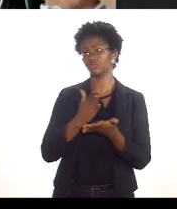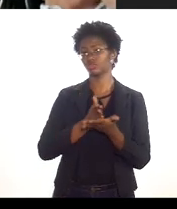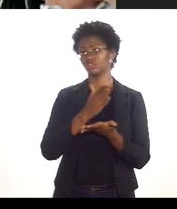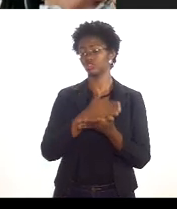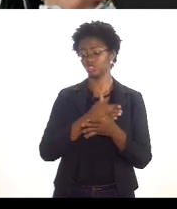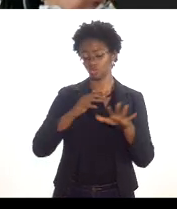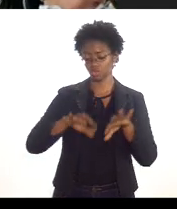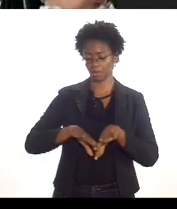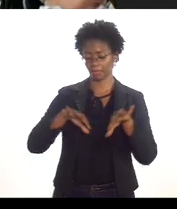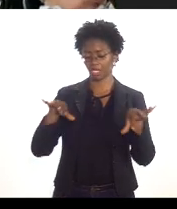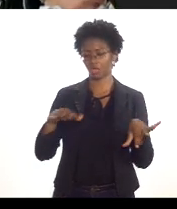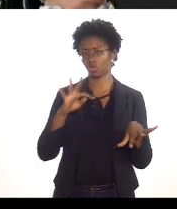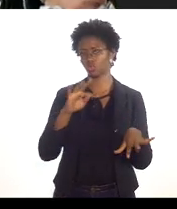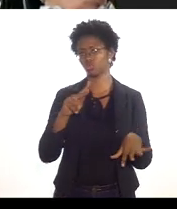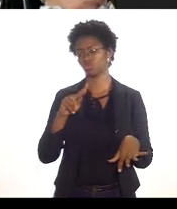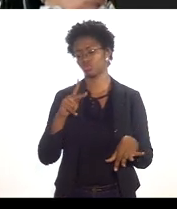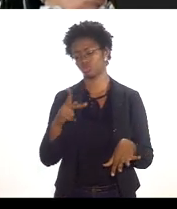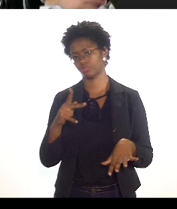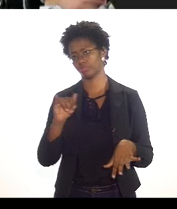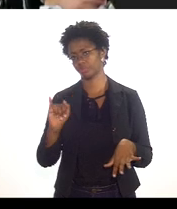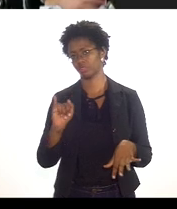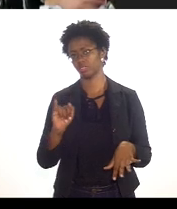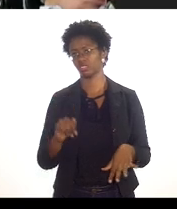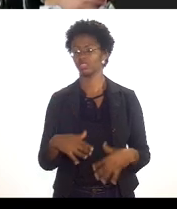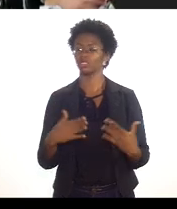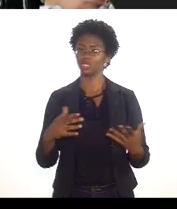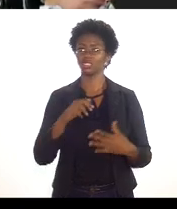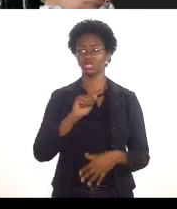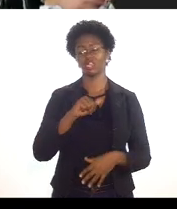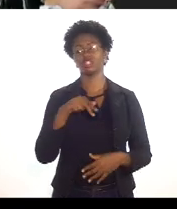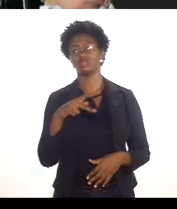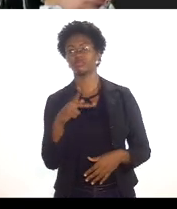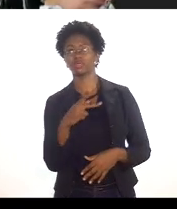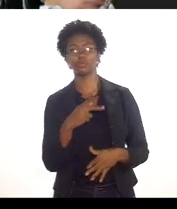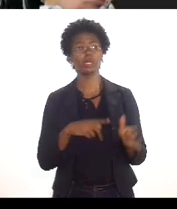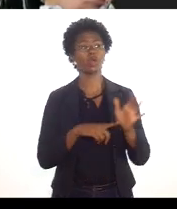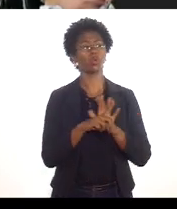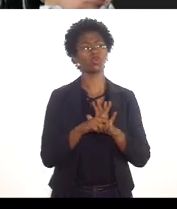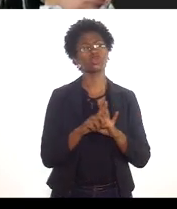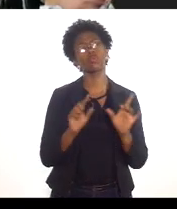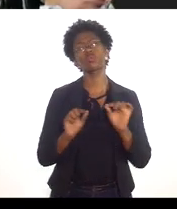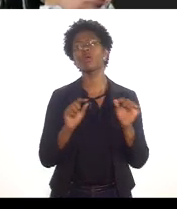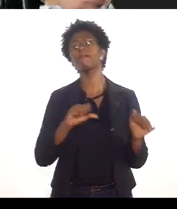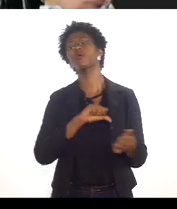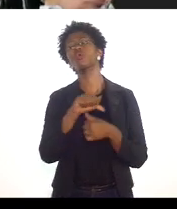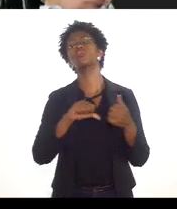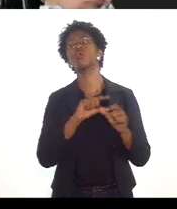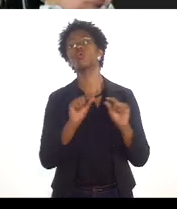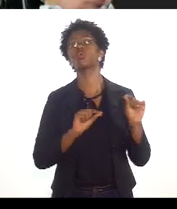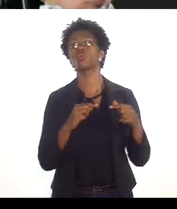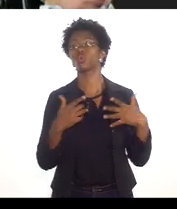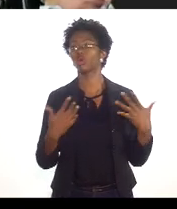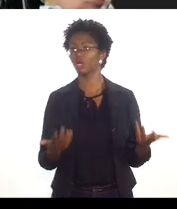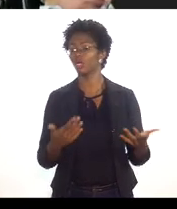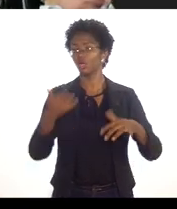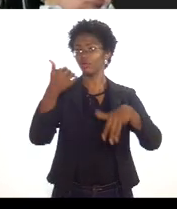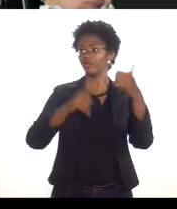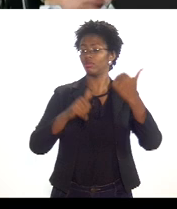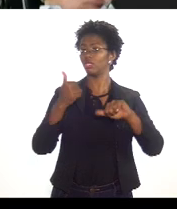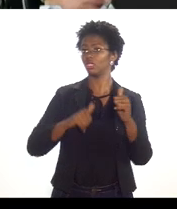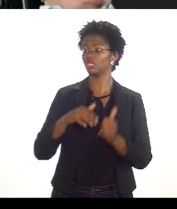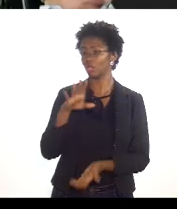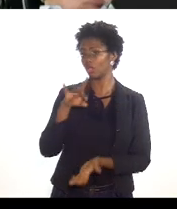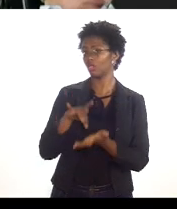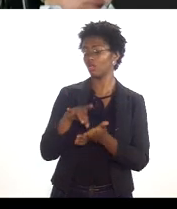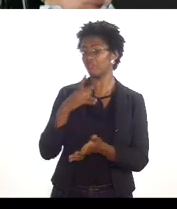em dois. O argumento da ANP é o seguinte, o que mudou? né? Aquela avaliação original